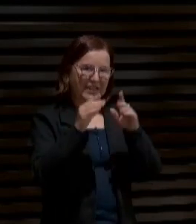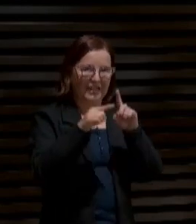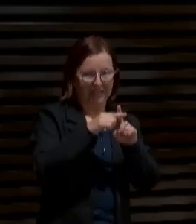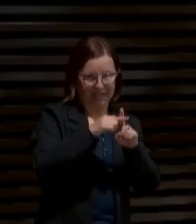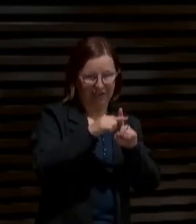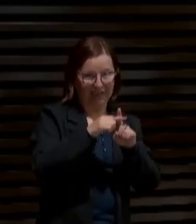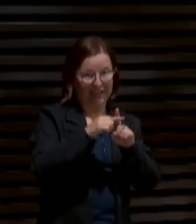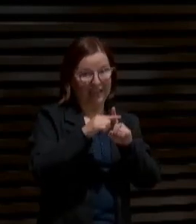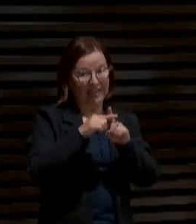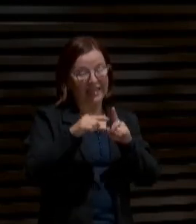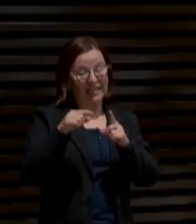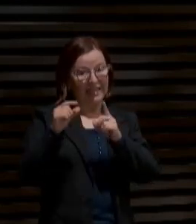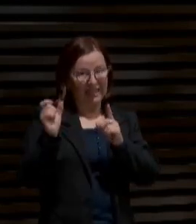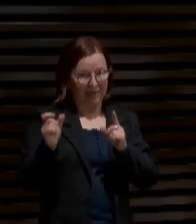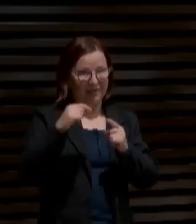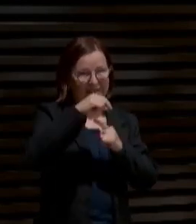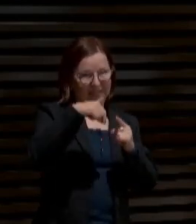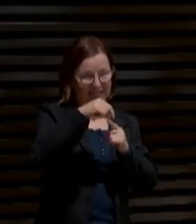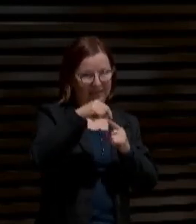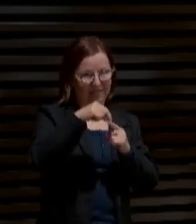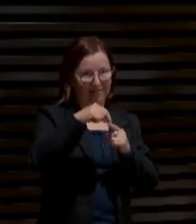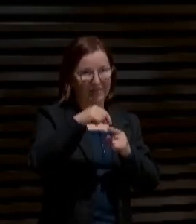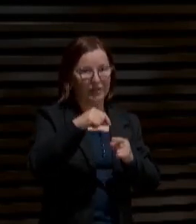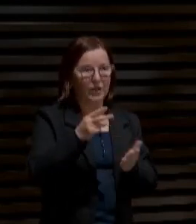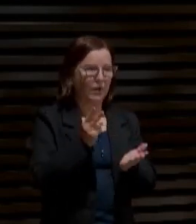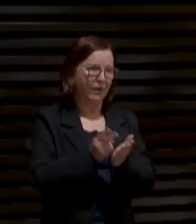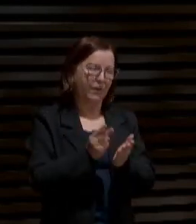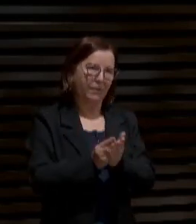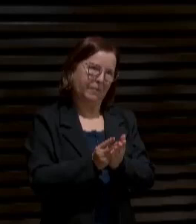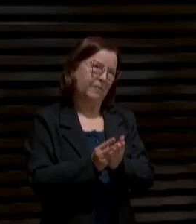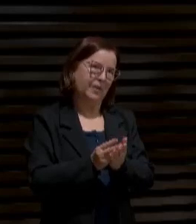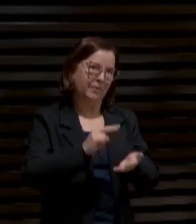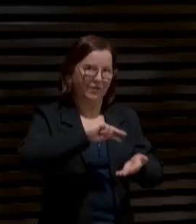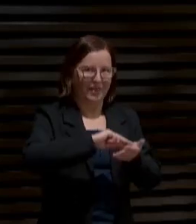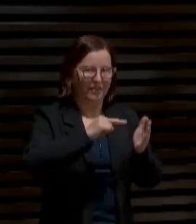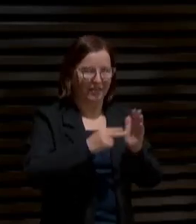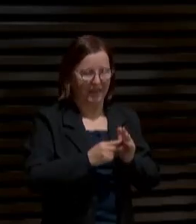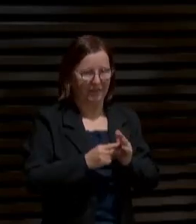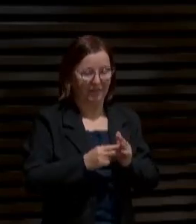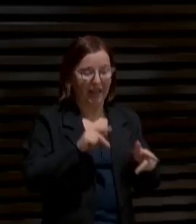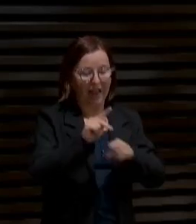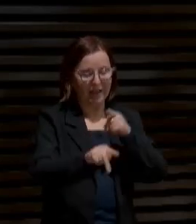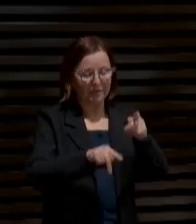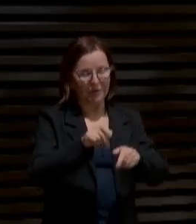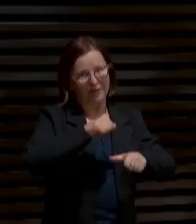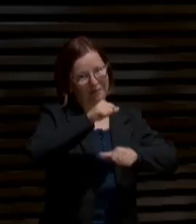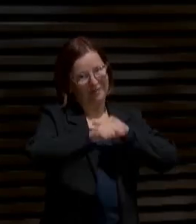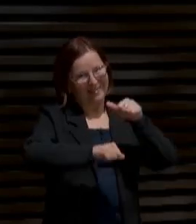e Santos respectivamente tem o mesmo sentido os que foram tornadas